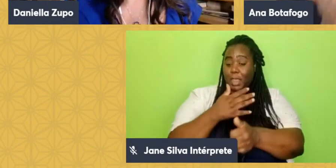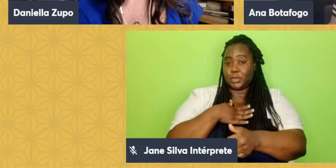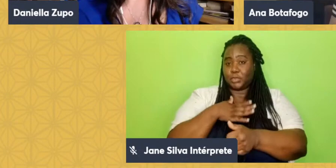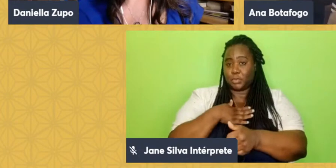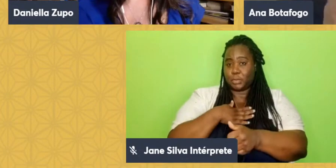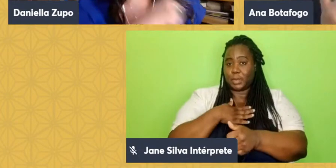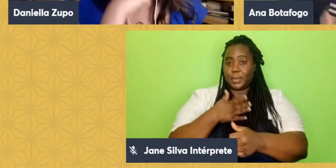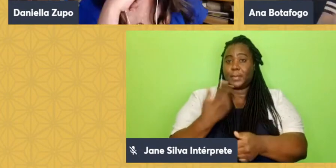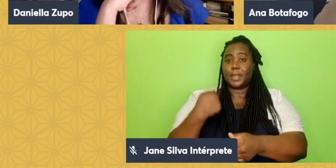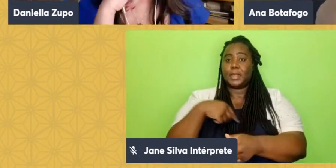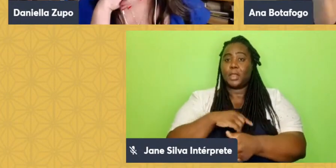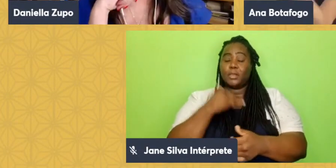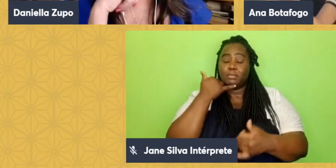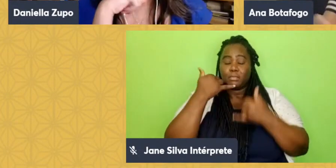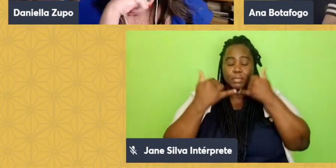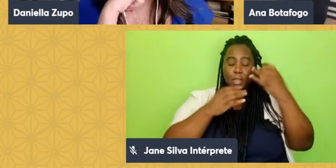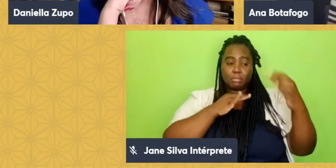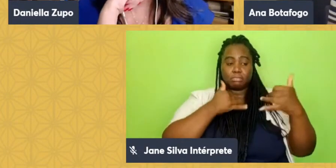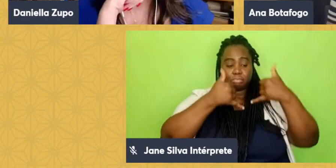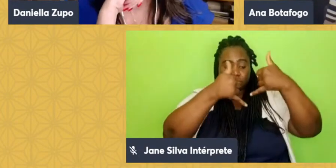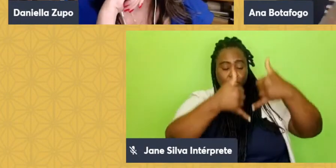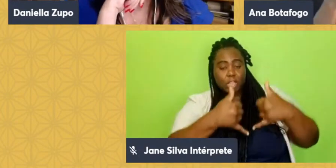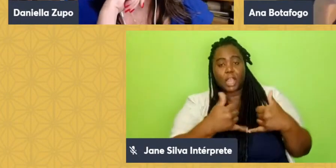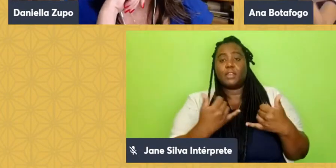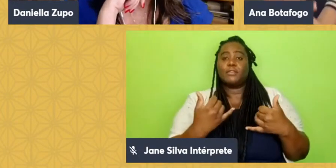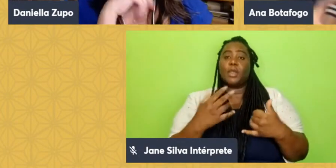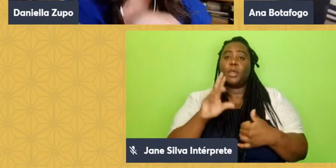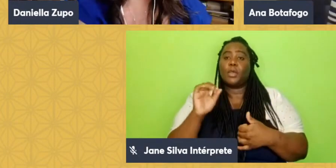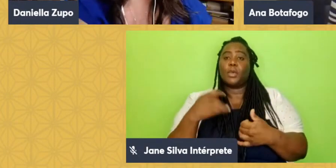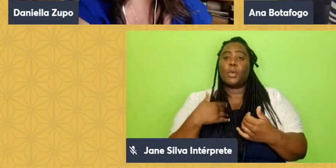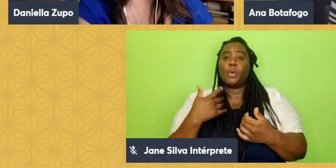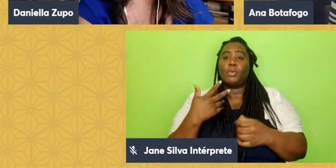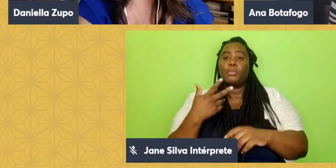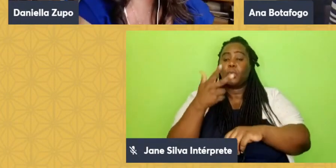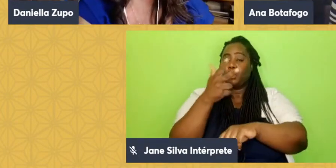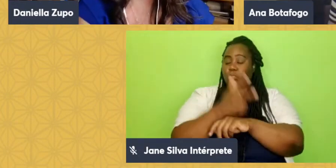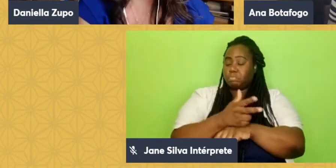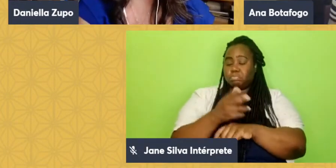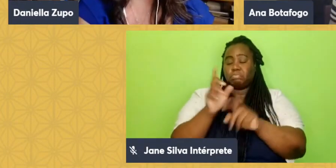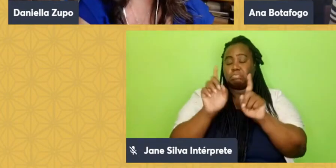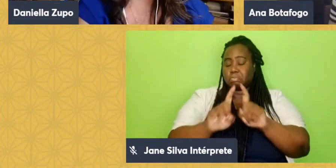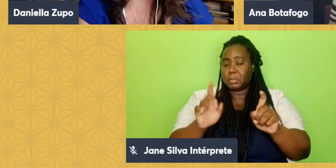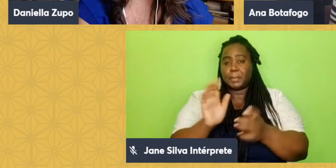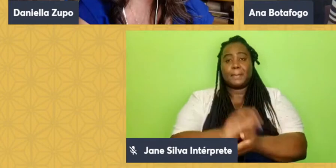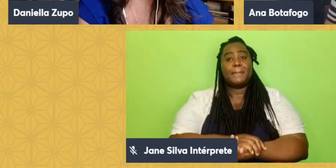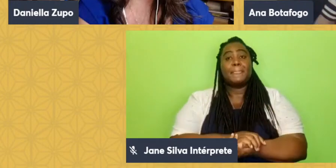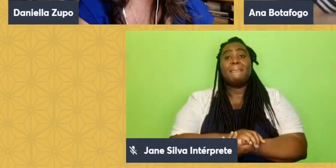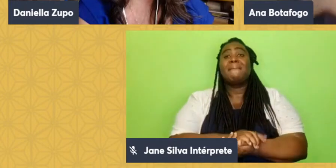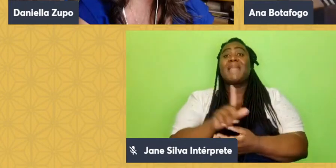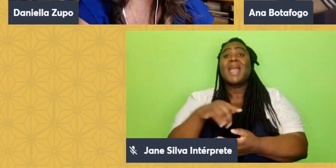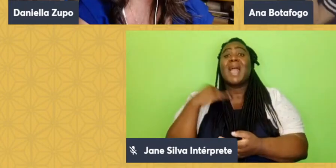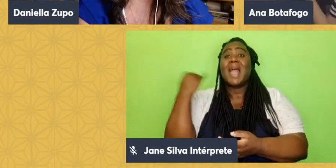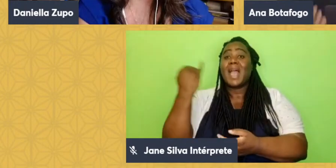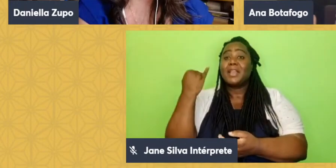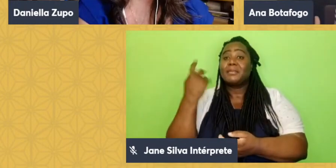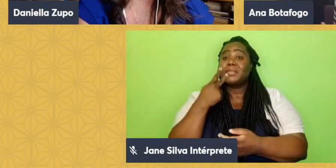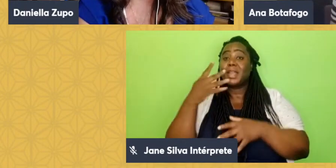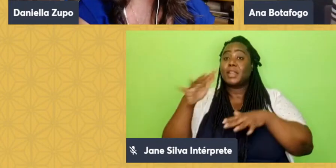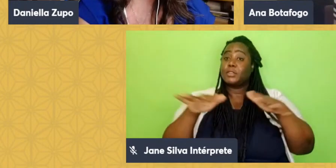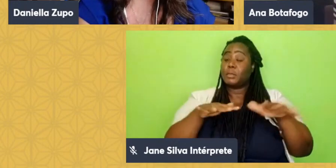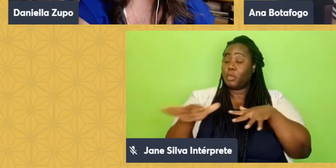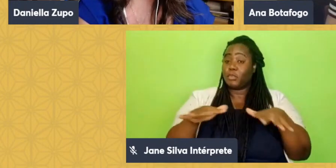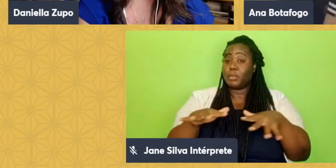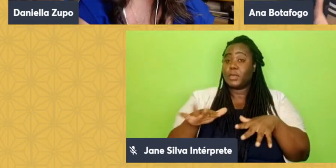de mim né a gente falava no telefone muitas vezes é pelo pelo computador a importância dele se